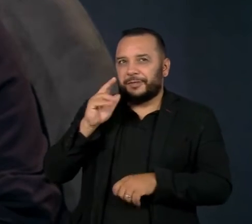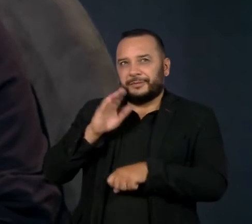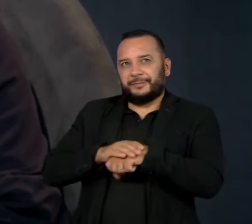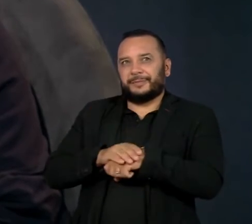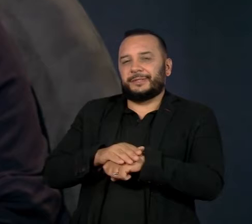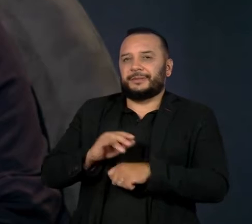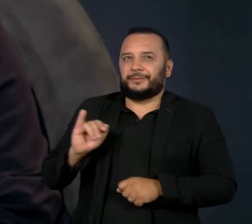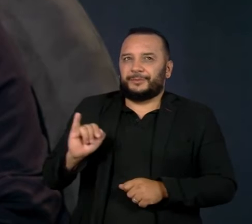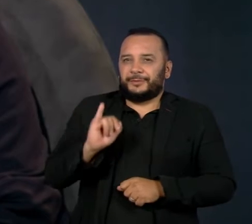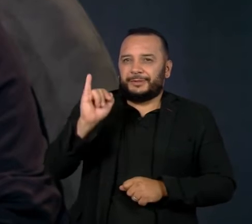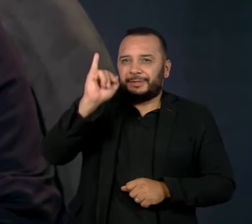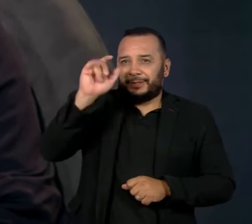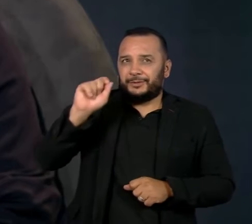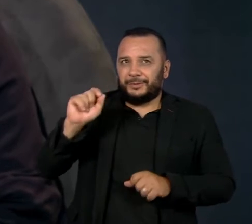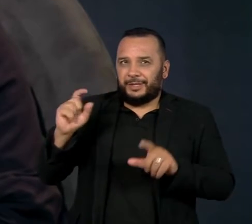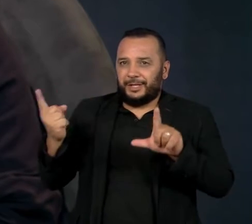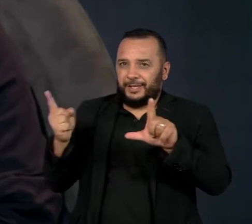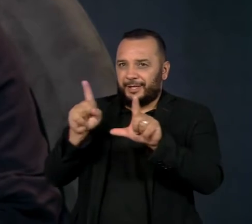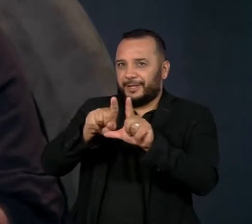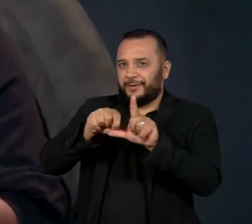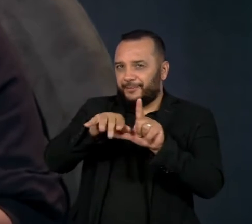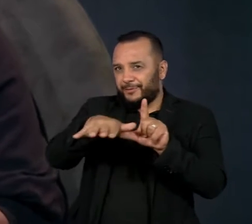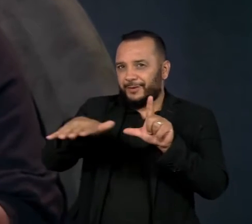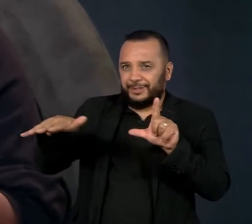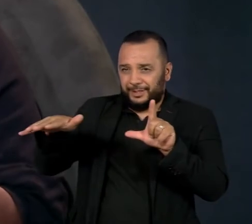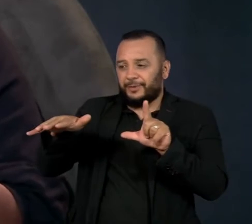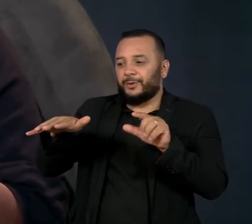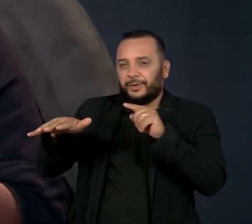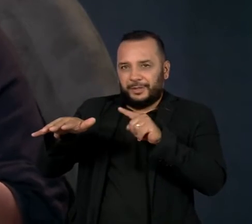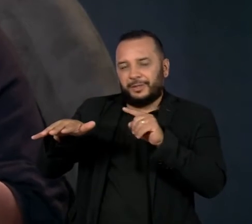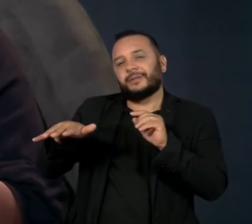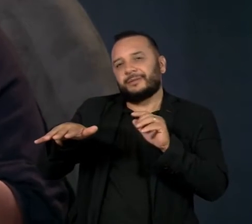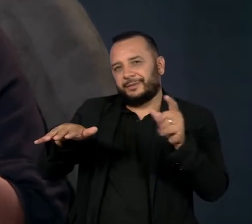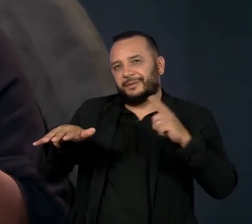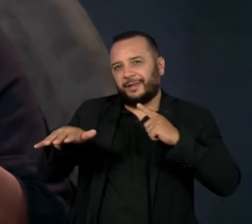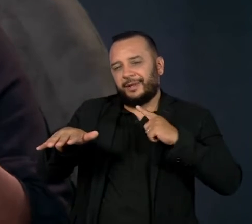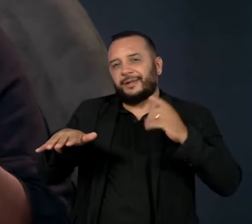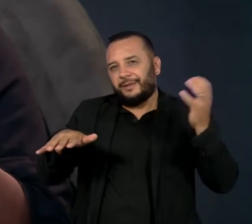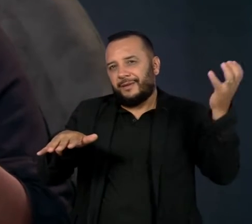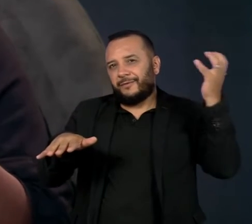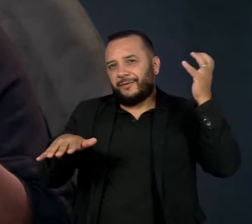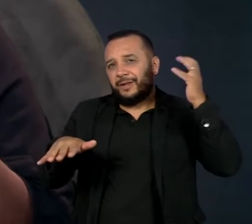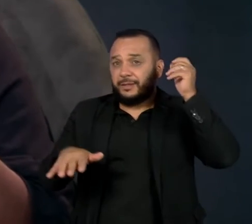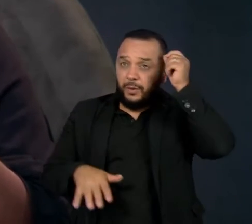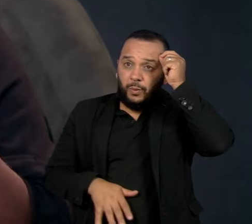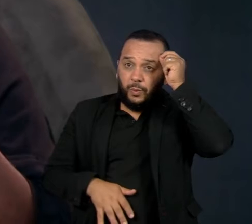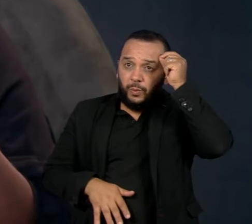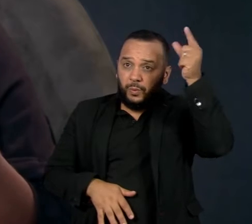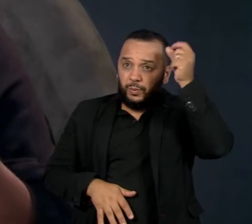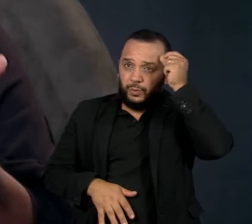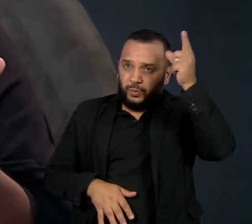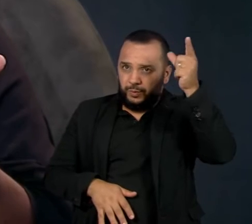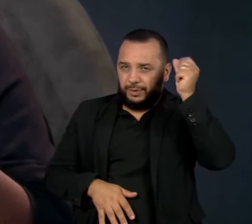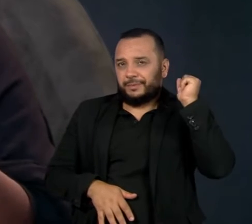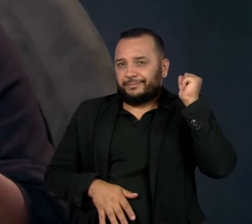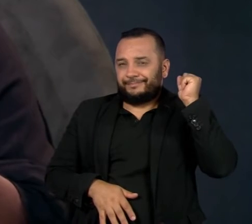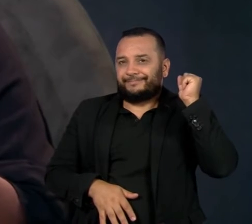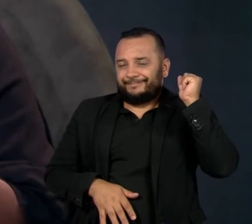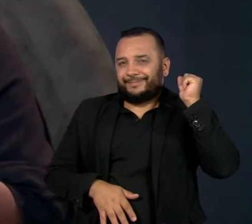que influenciador, às vezes, ele pauta cultura, né? Então, essa verdade ela pode estar atrelada ou não a